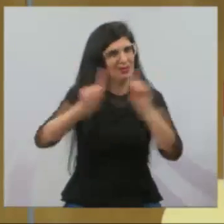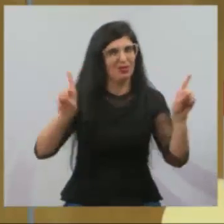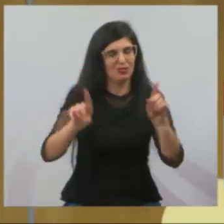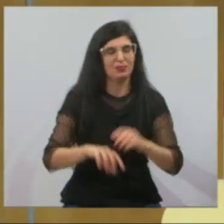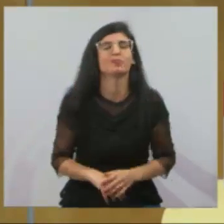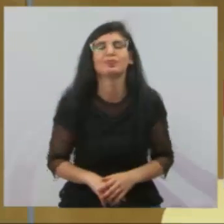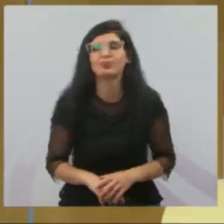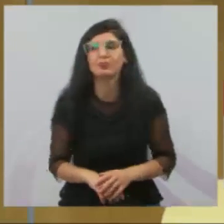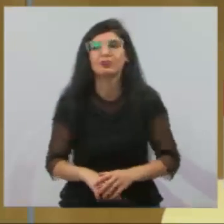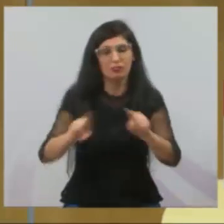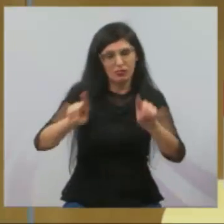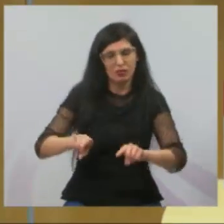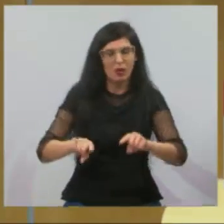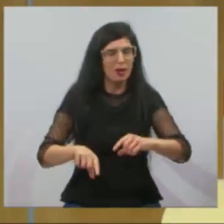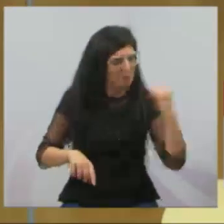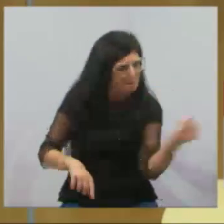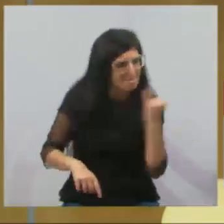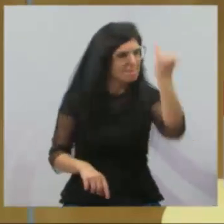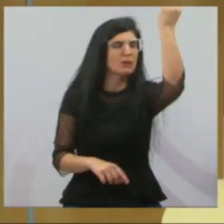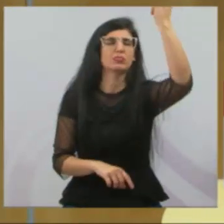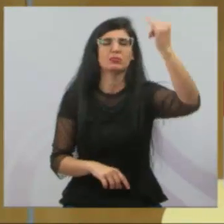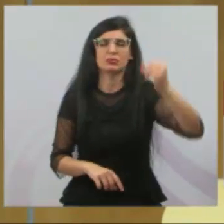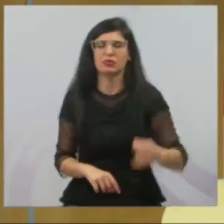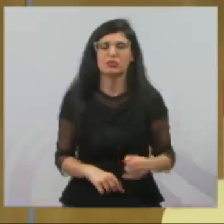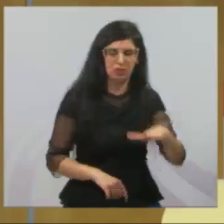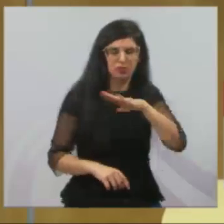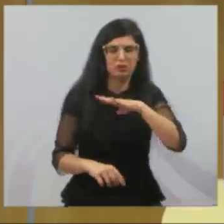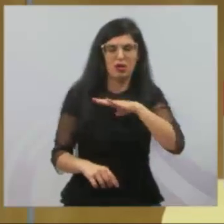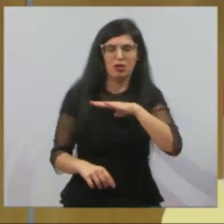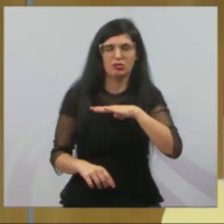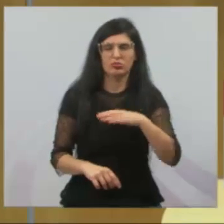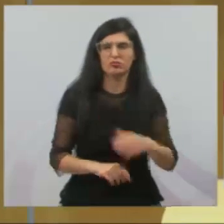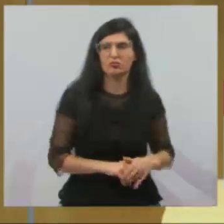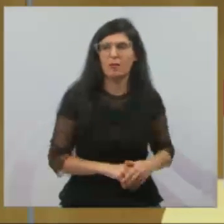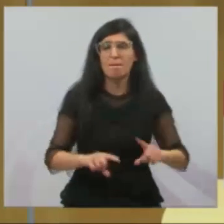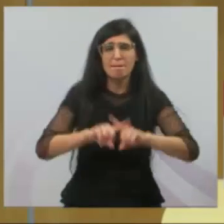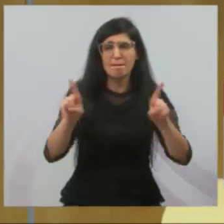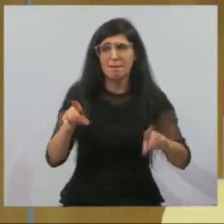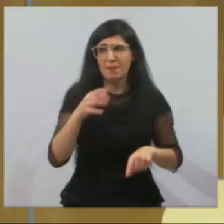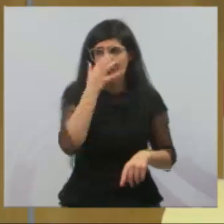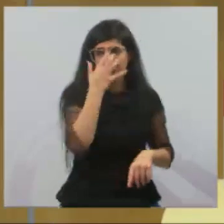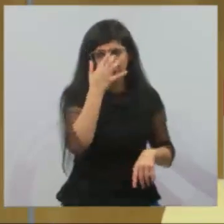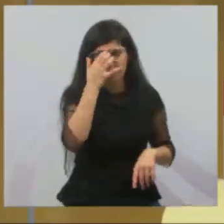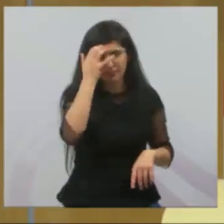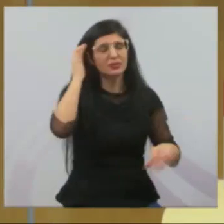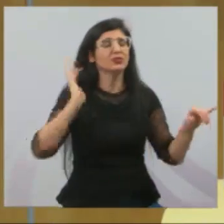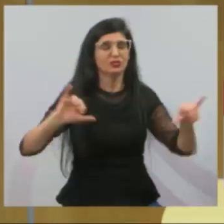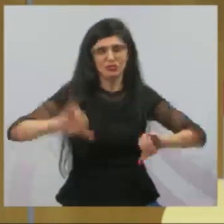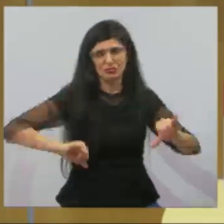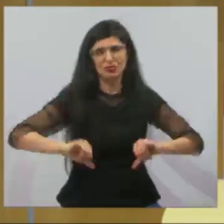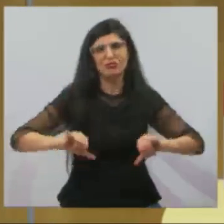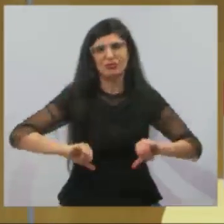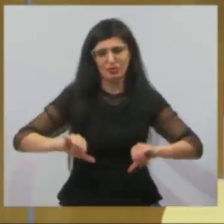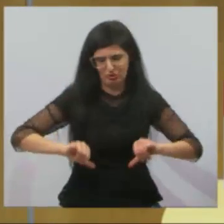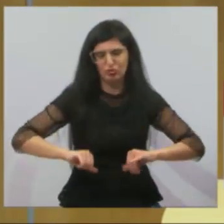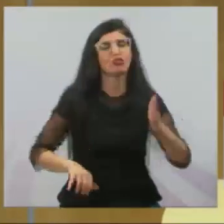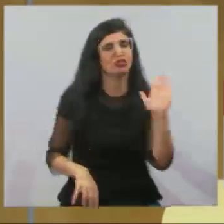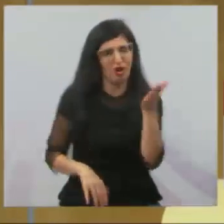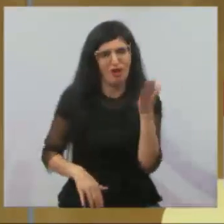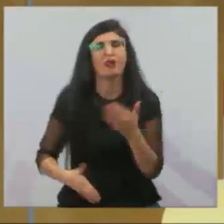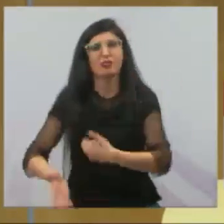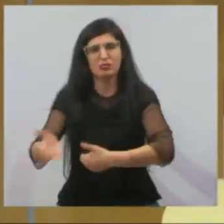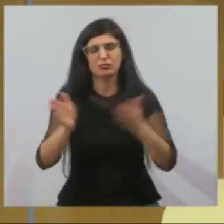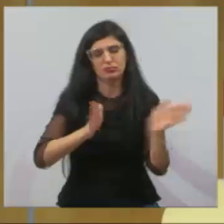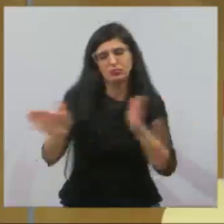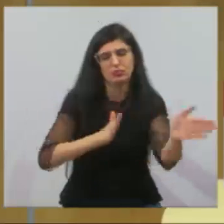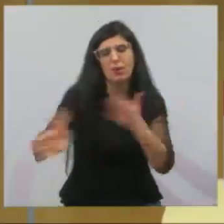municipal é fundamental para a nossa cidade e eles foram massacrados no decorrer do tempo das administrações passadas